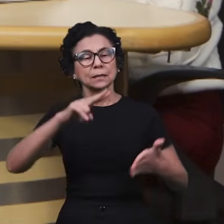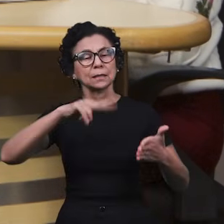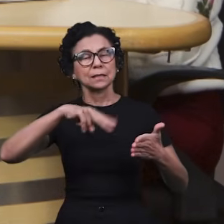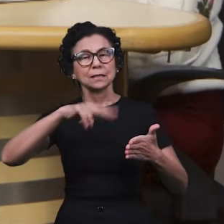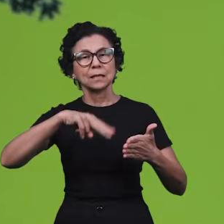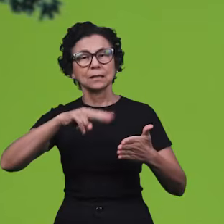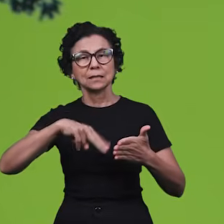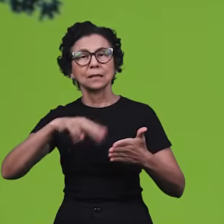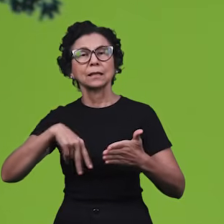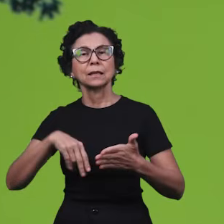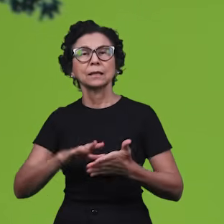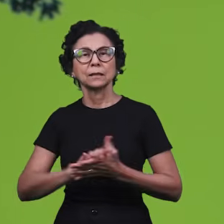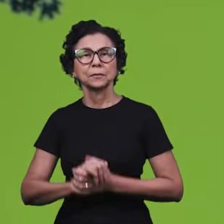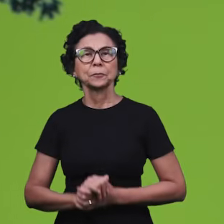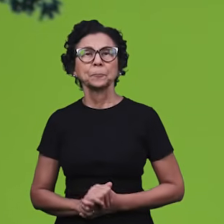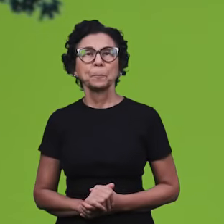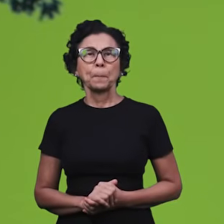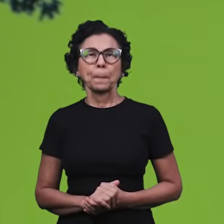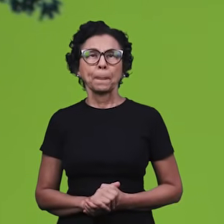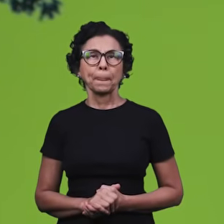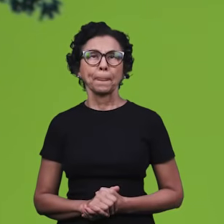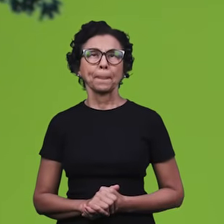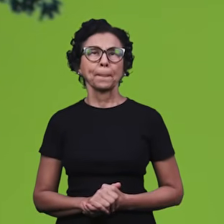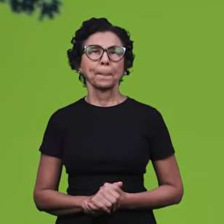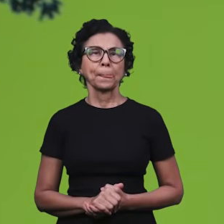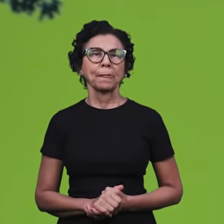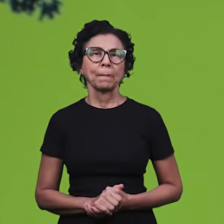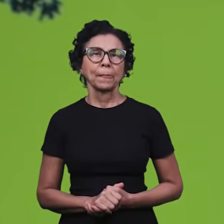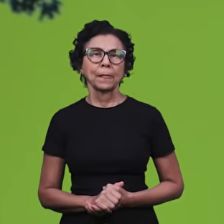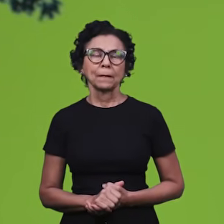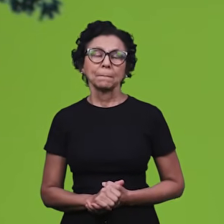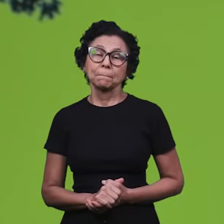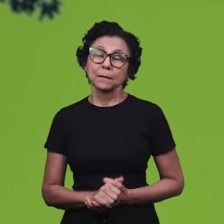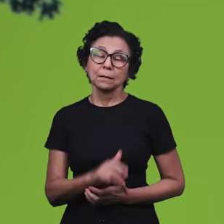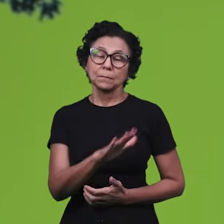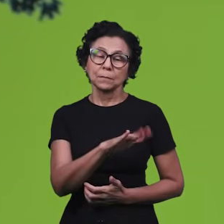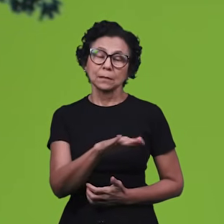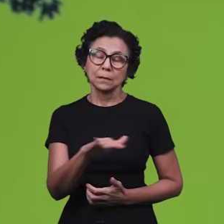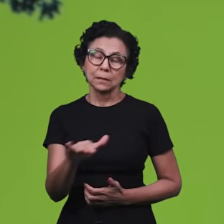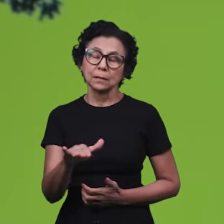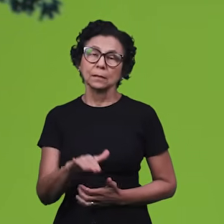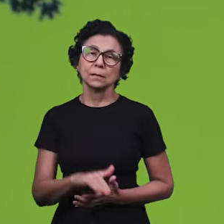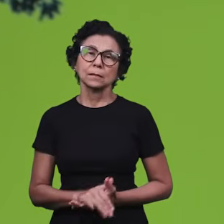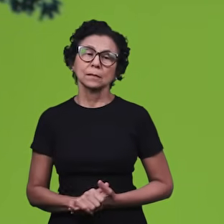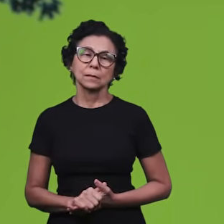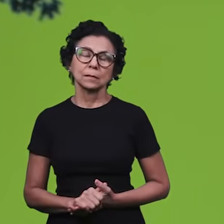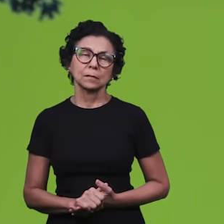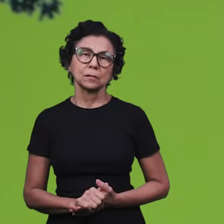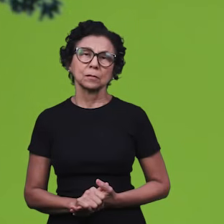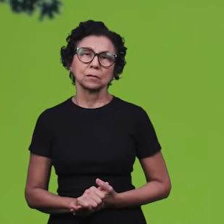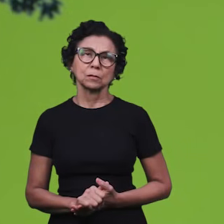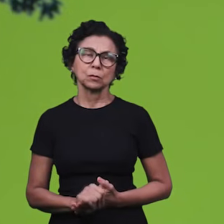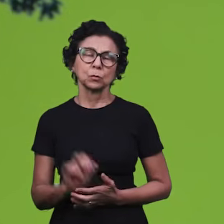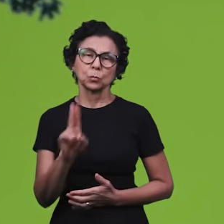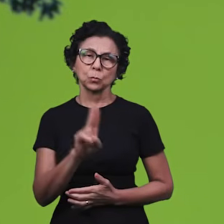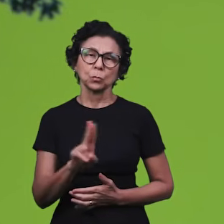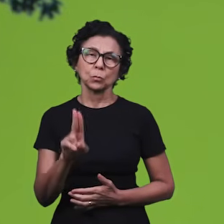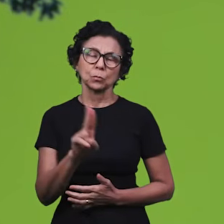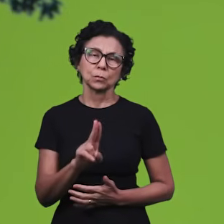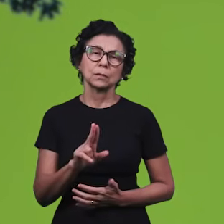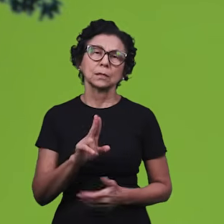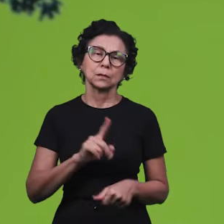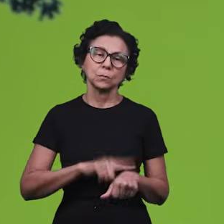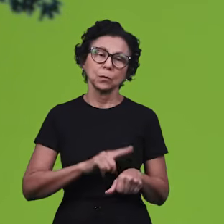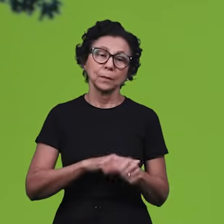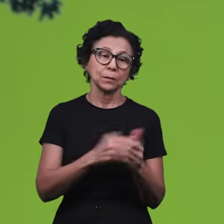da nossa aulinha, nós temos diferentes formatos de igreja e que as crianças gostem e usem o